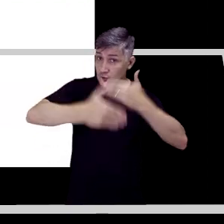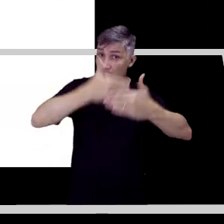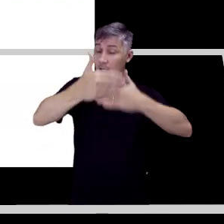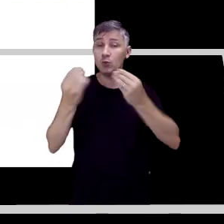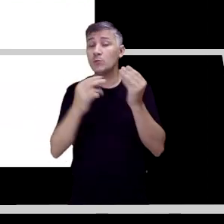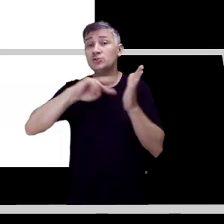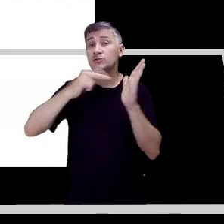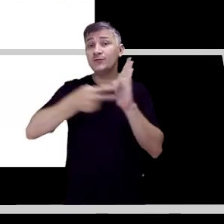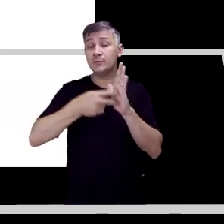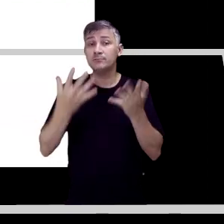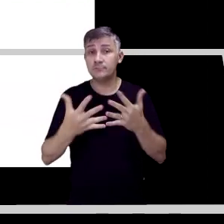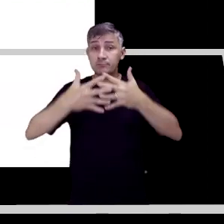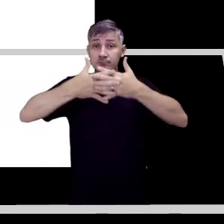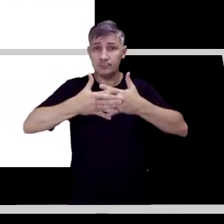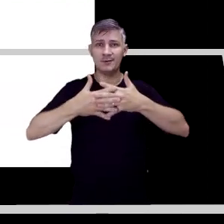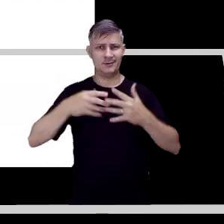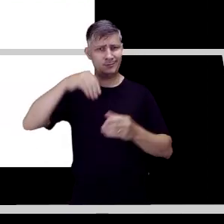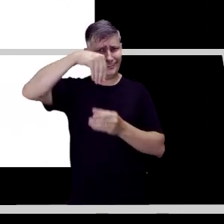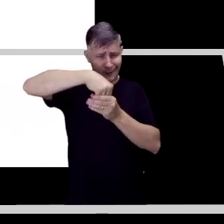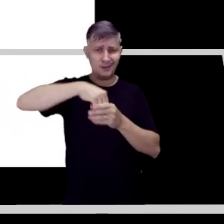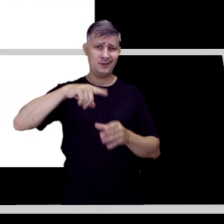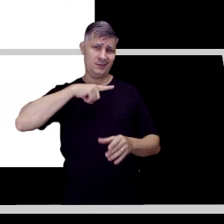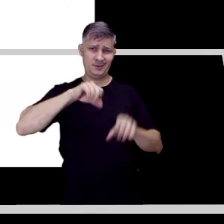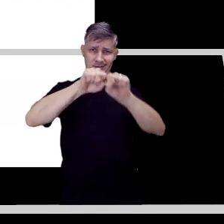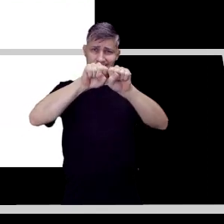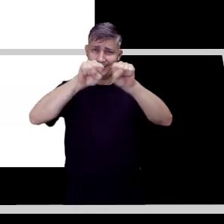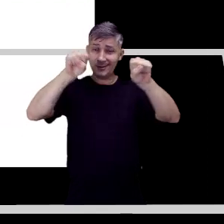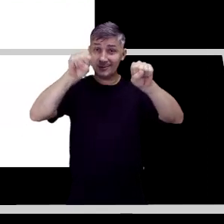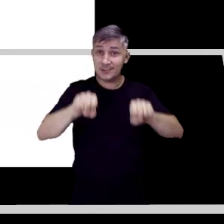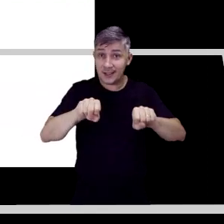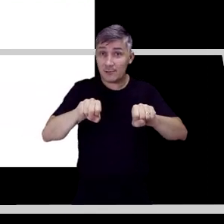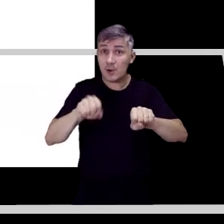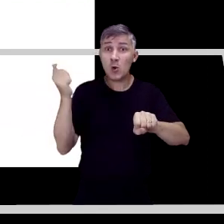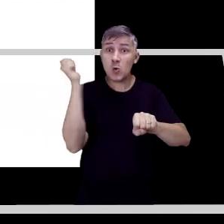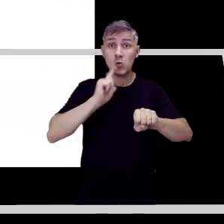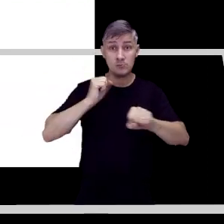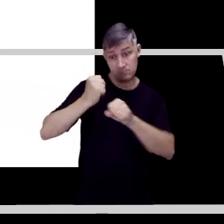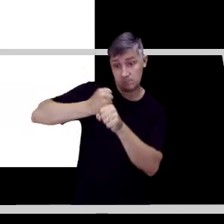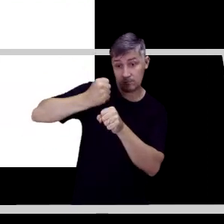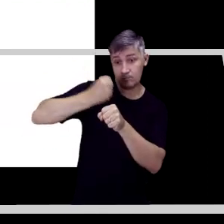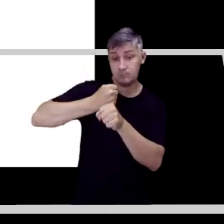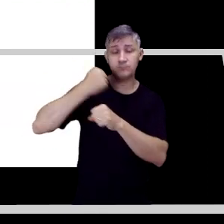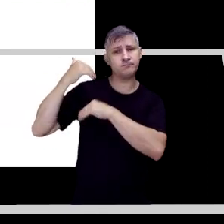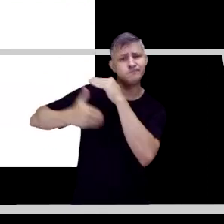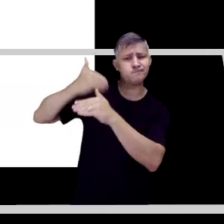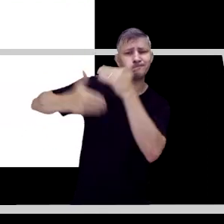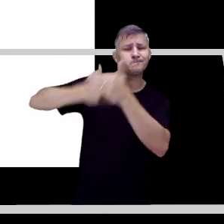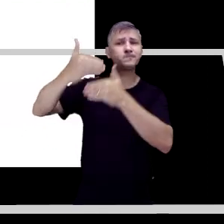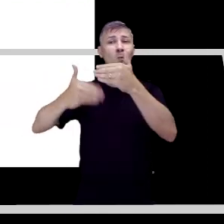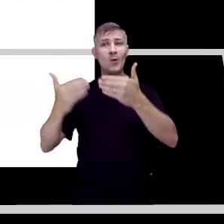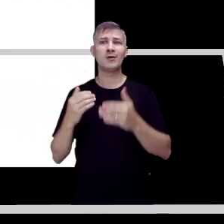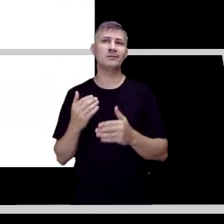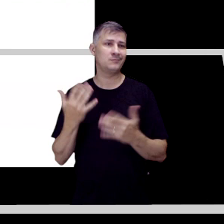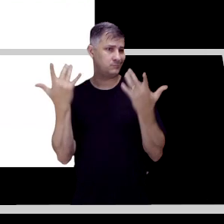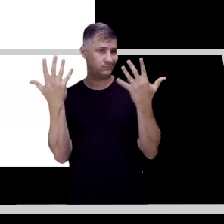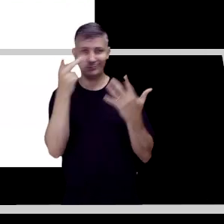projeto em si. O que significa iterar tantas vezes em cima de um mesmo sistema que foi construído ao longo